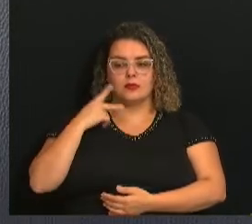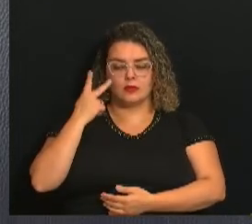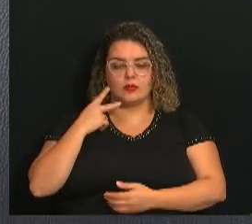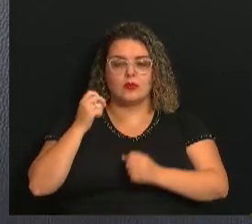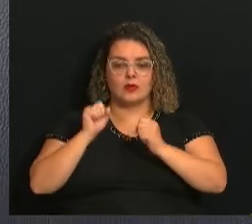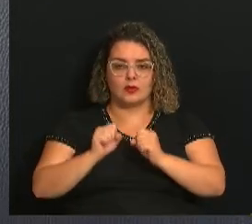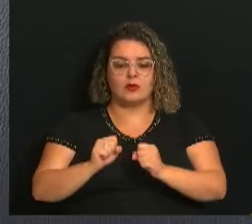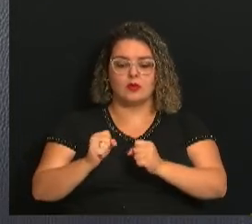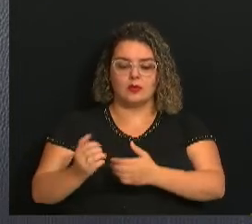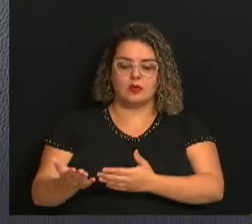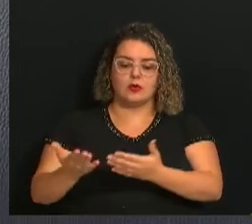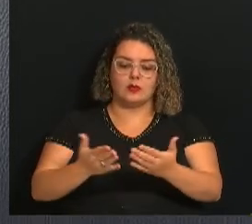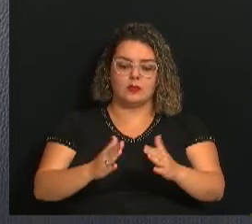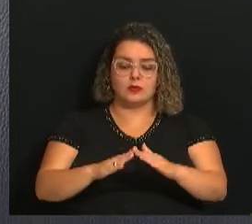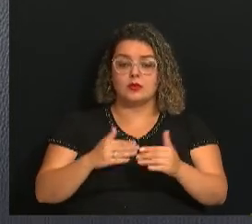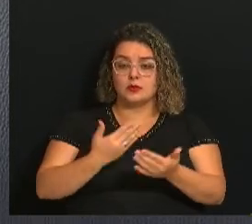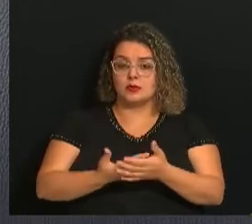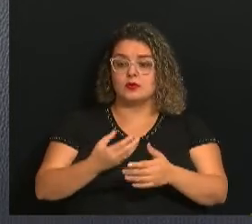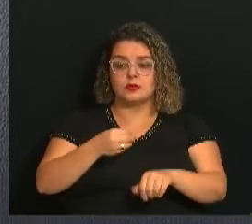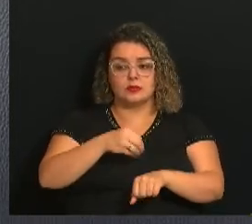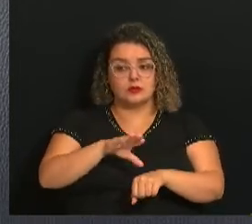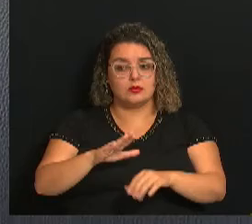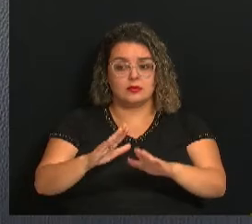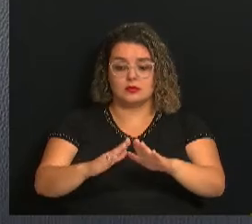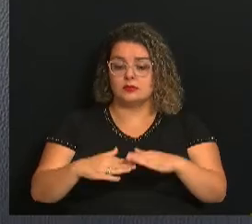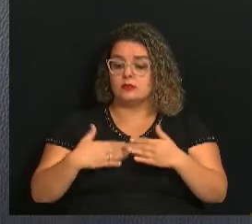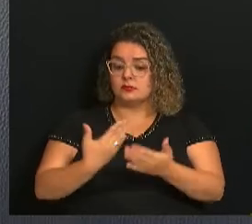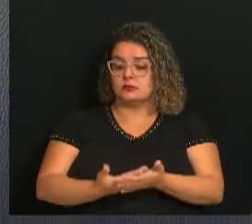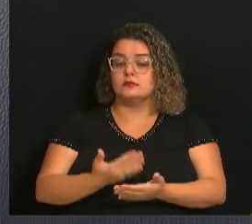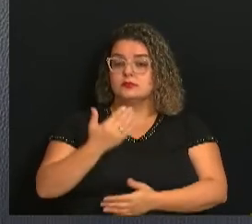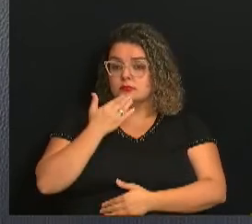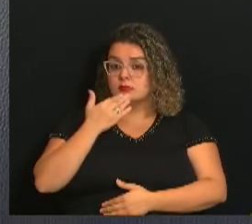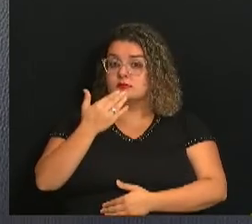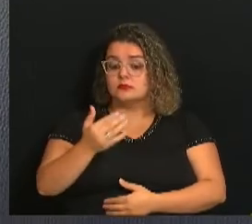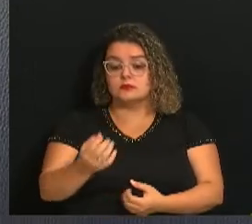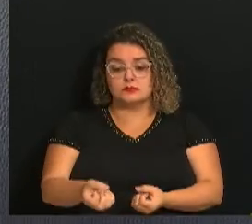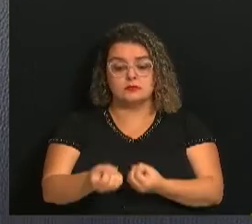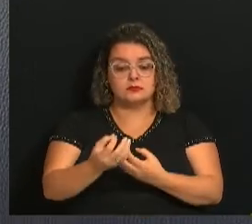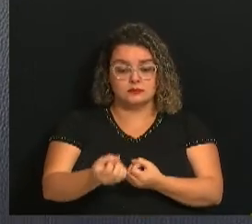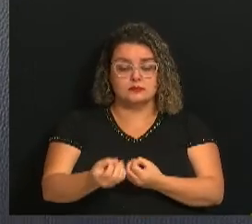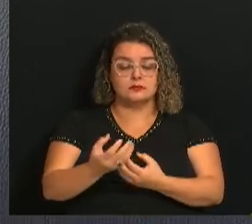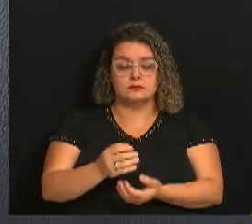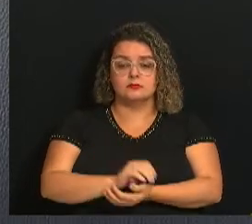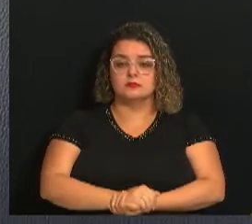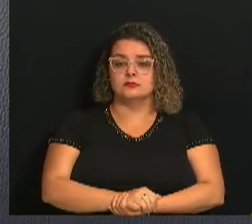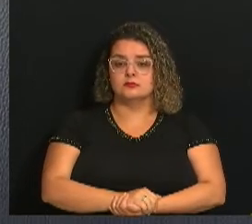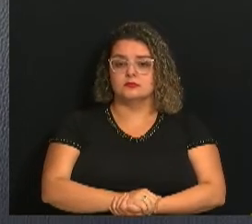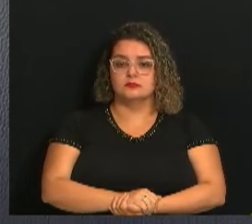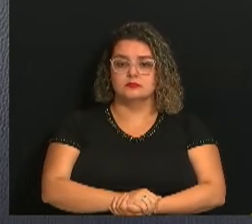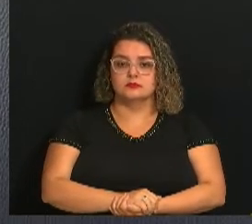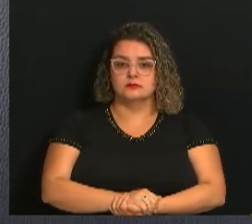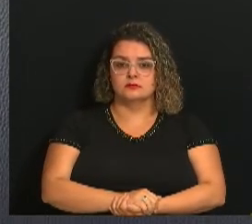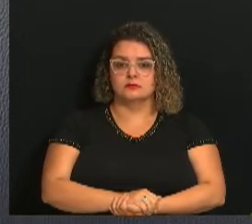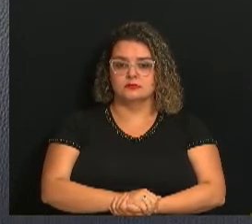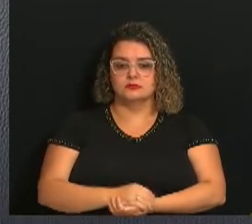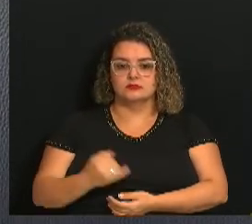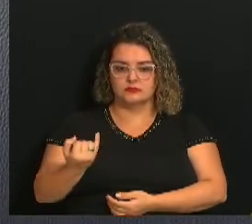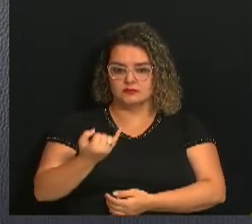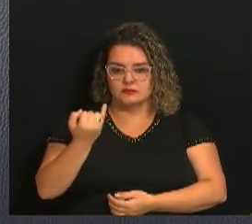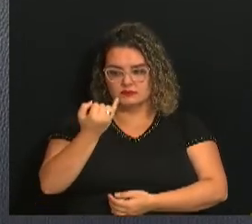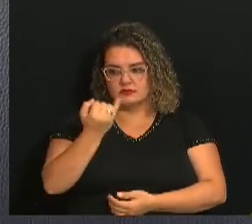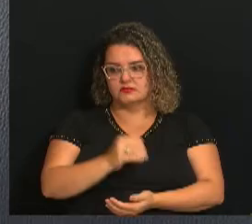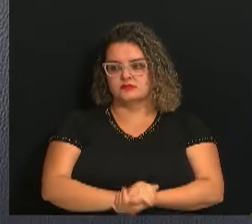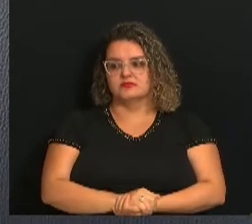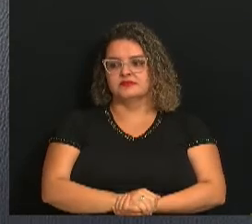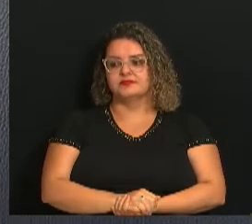apresentar requerimento de indicação, requerimento solicitando informações, que aí é bastante importante, né? Fazer essa